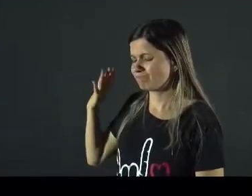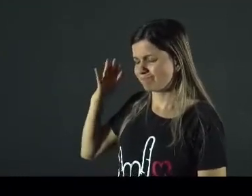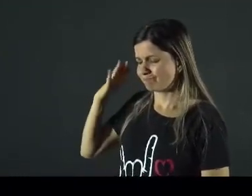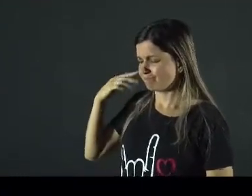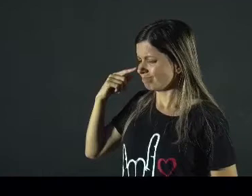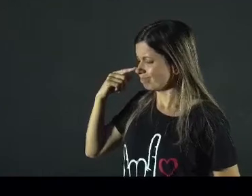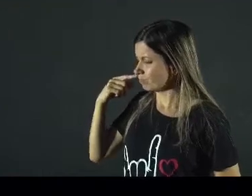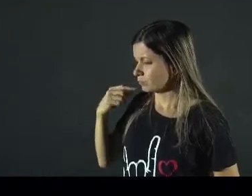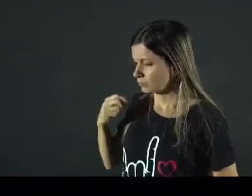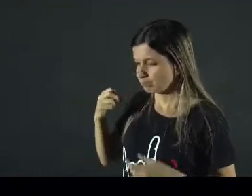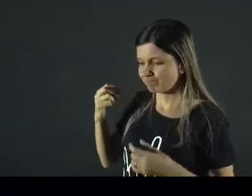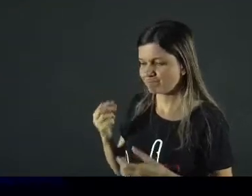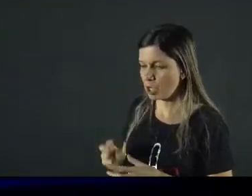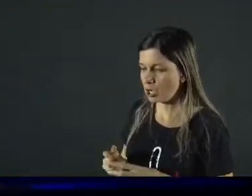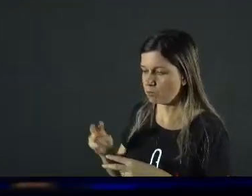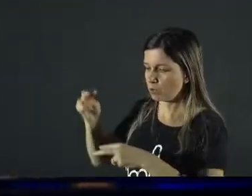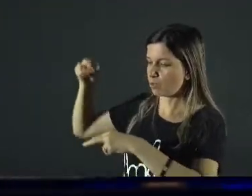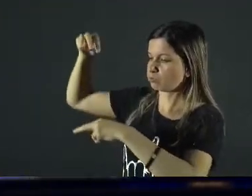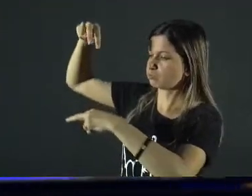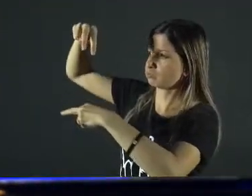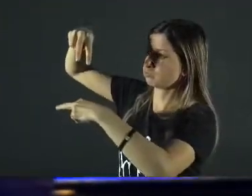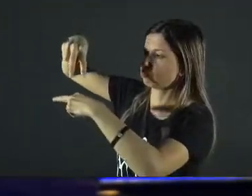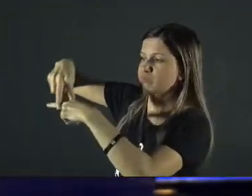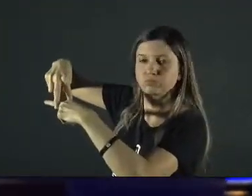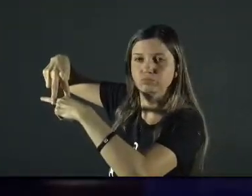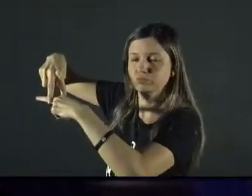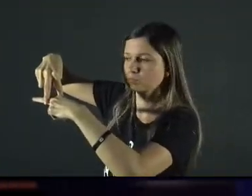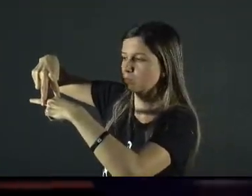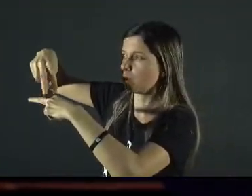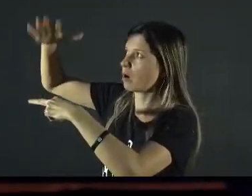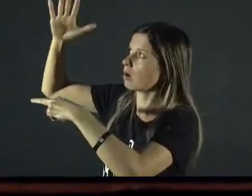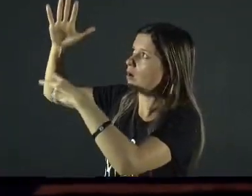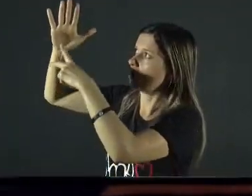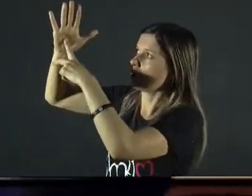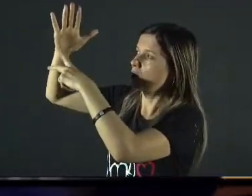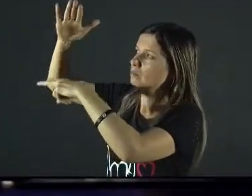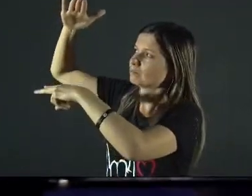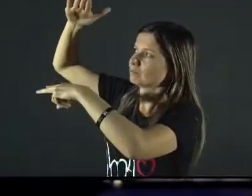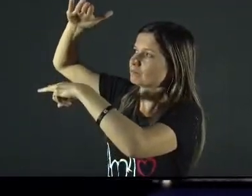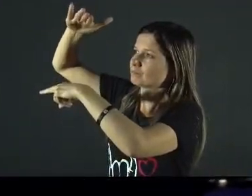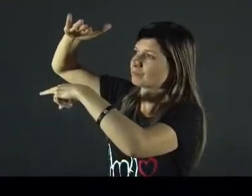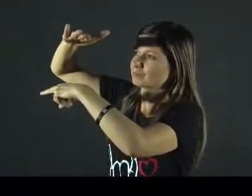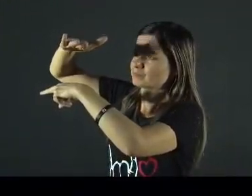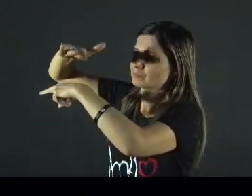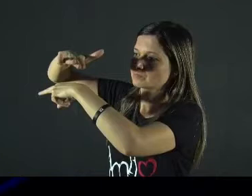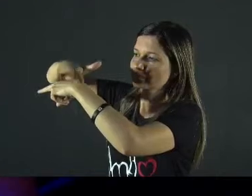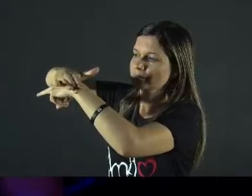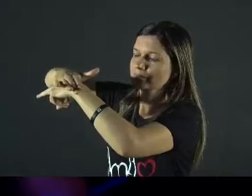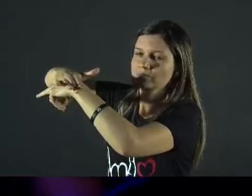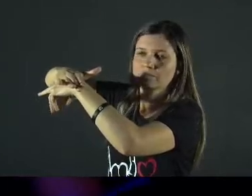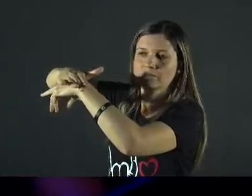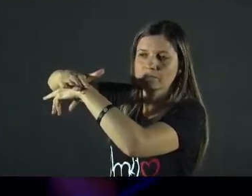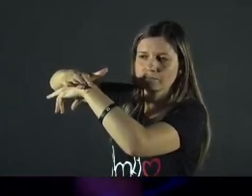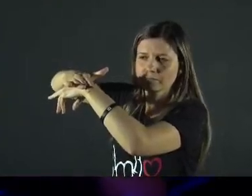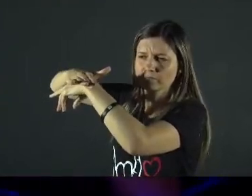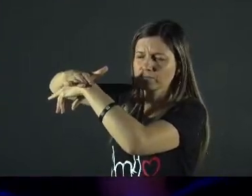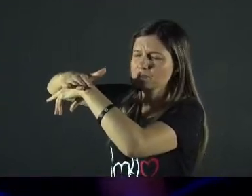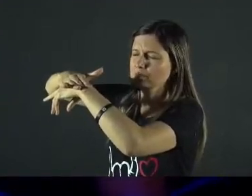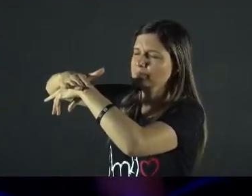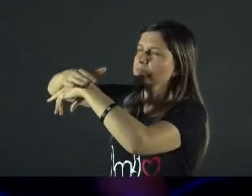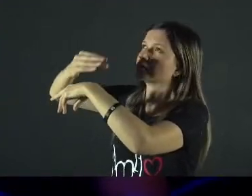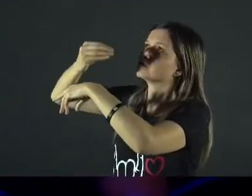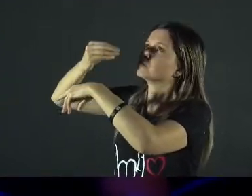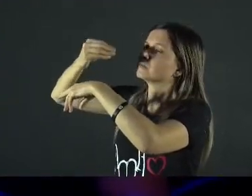Então ele subiu em cima do garoto, colocou a palma das suas mãos em cima das mãos do garoto, boca